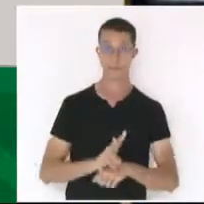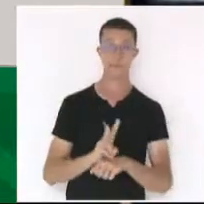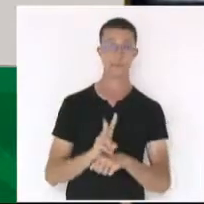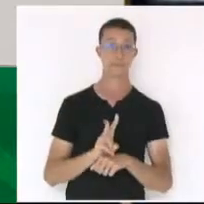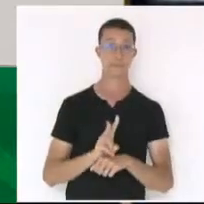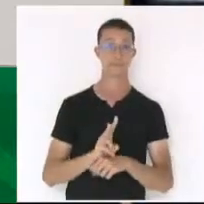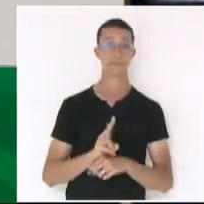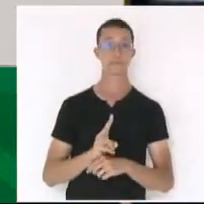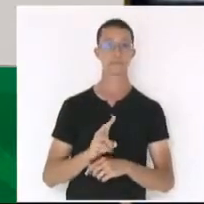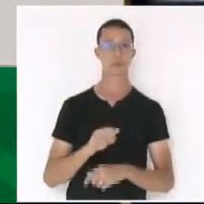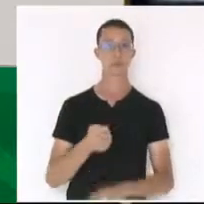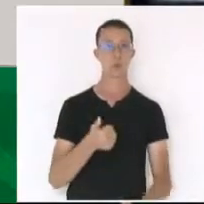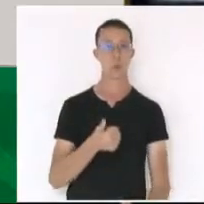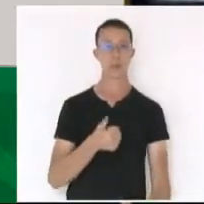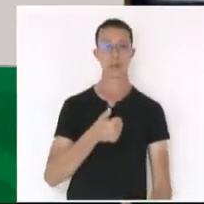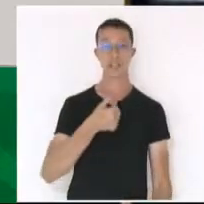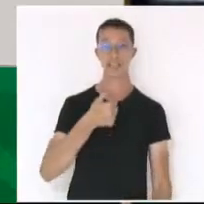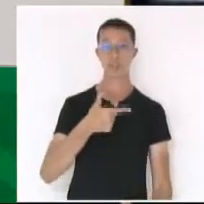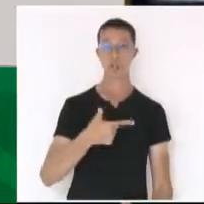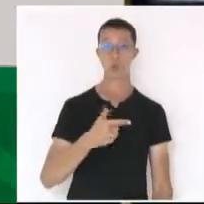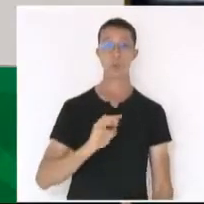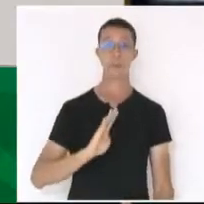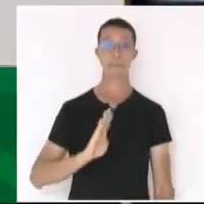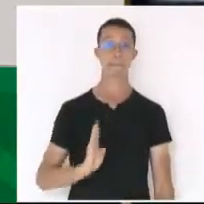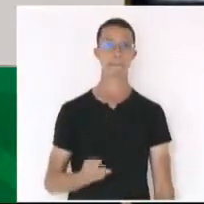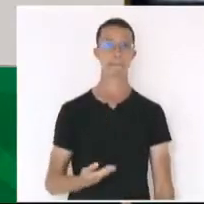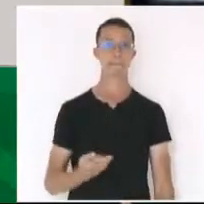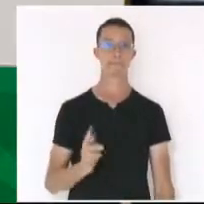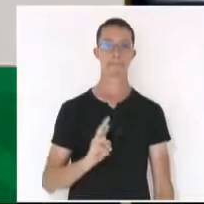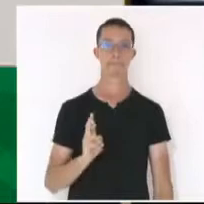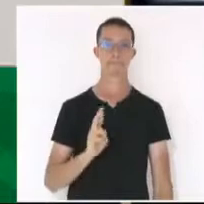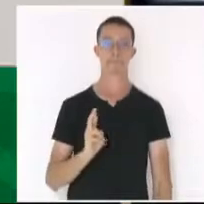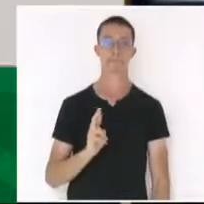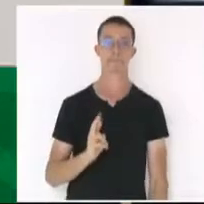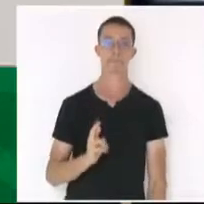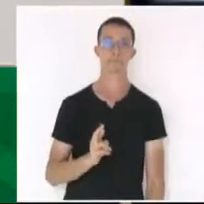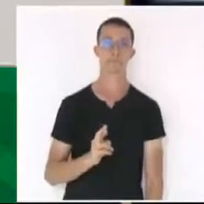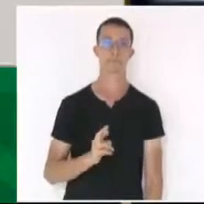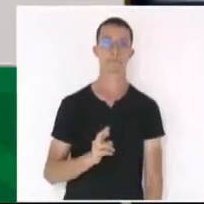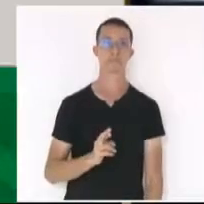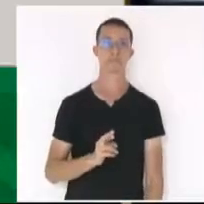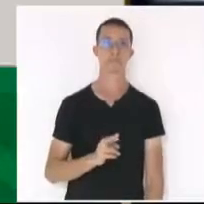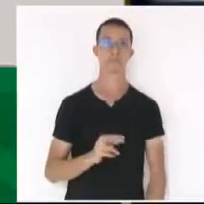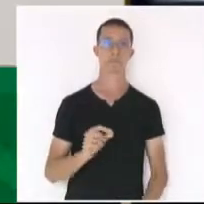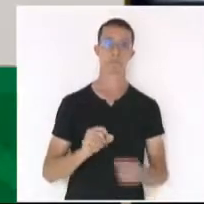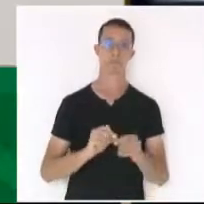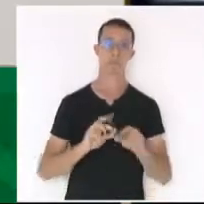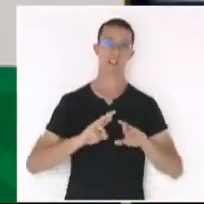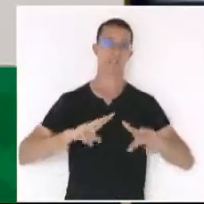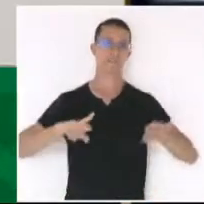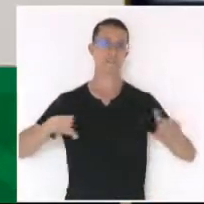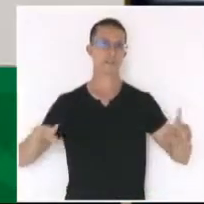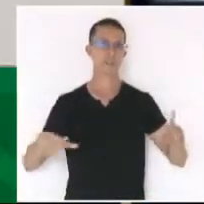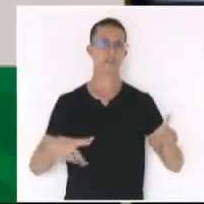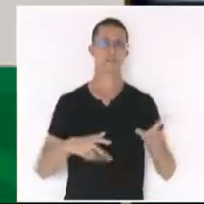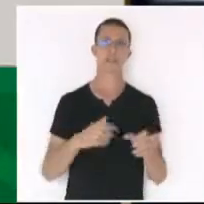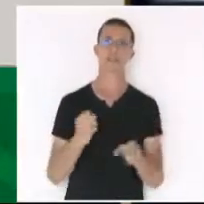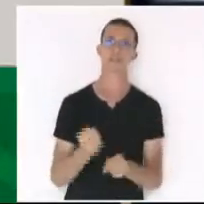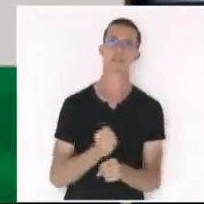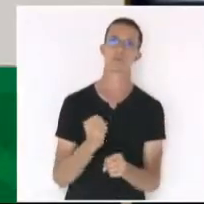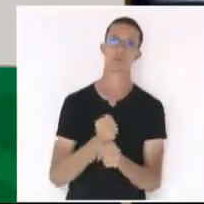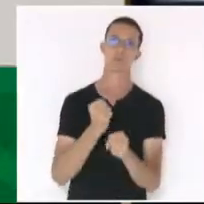quase 12 bilhões de reais para para executar várias obras de infraestrutura